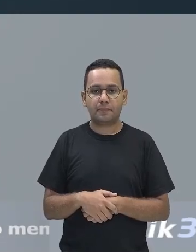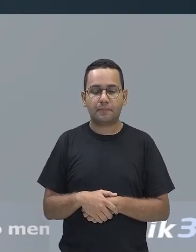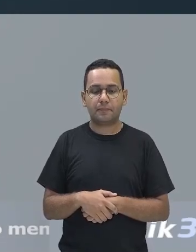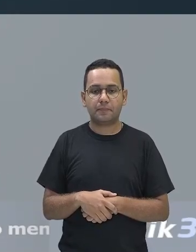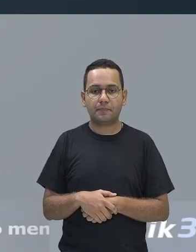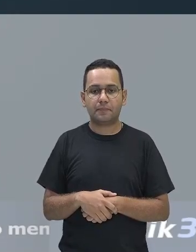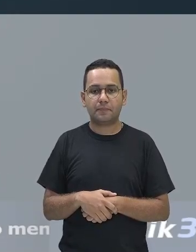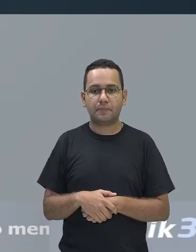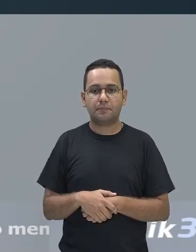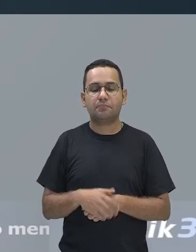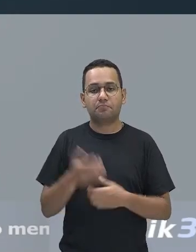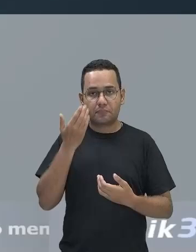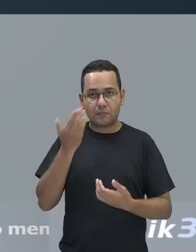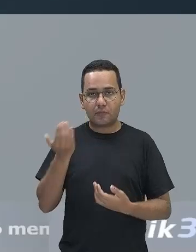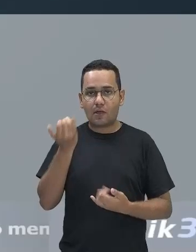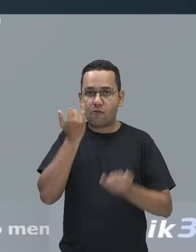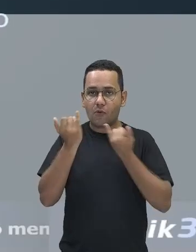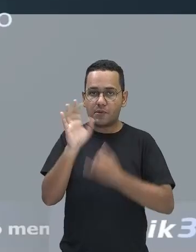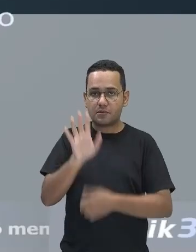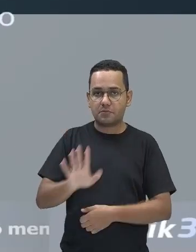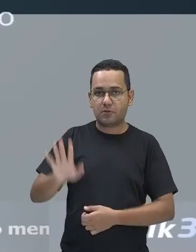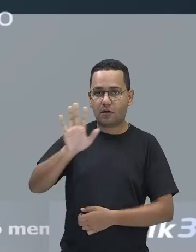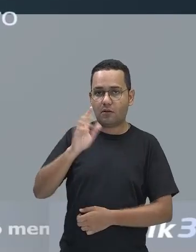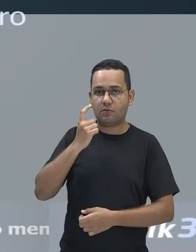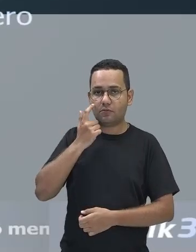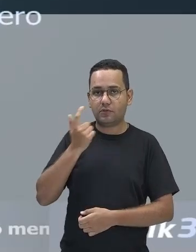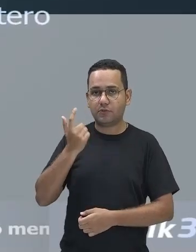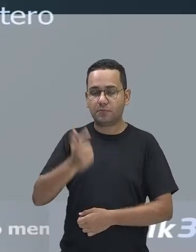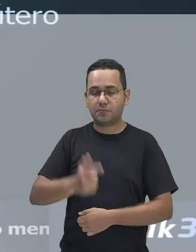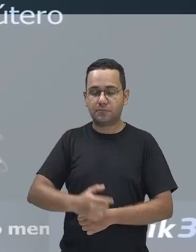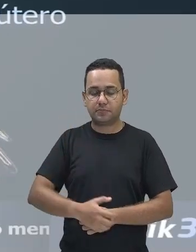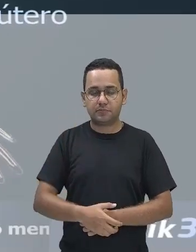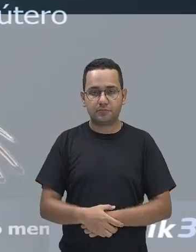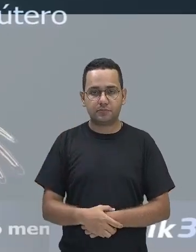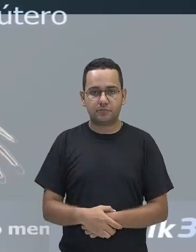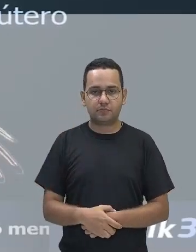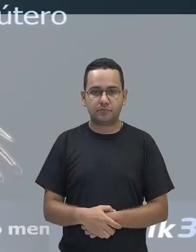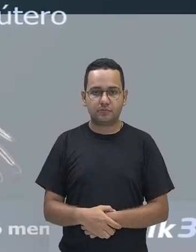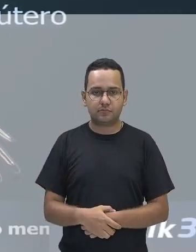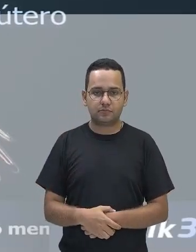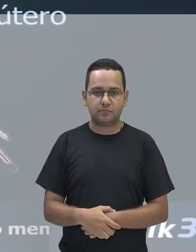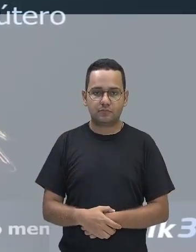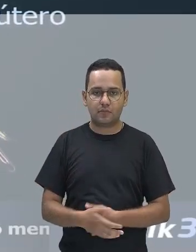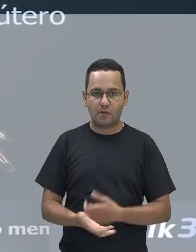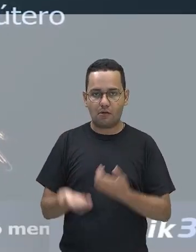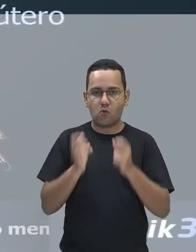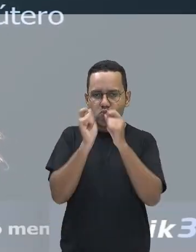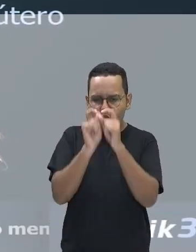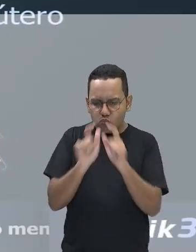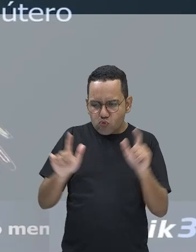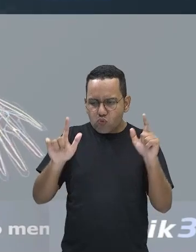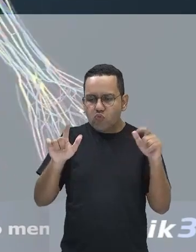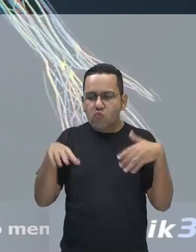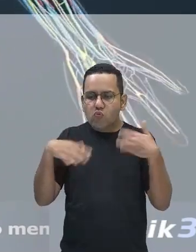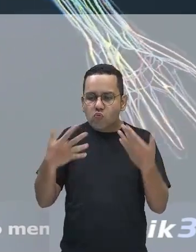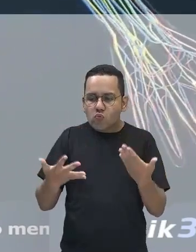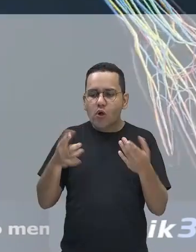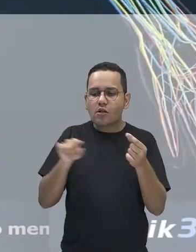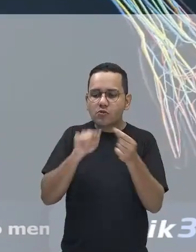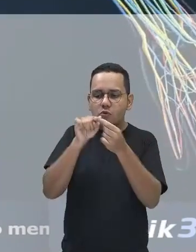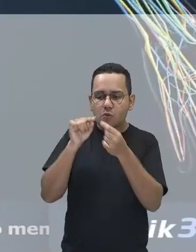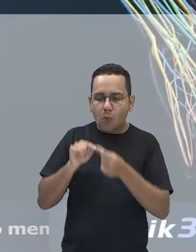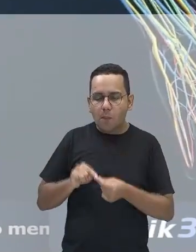do corpo humano, vocês estão observando nesse momento, e aí eu vou dar um zoom para destacar aqueles órgãos que fazem parte